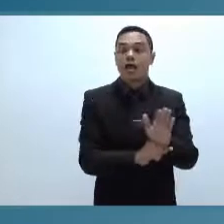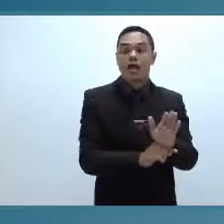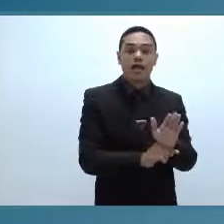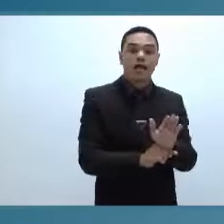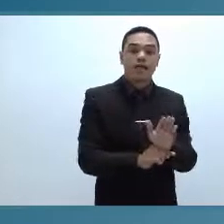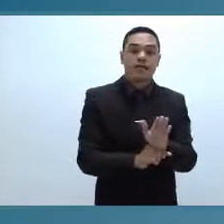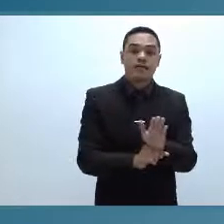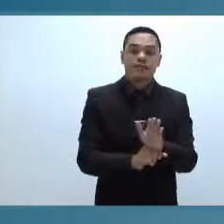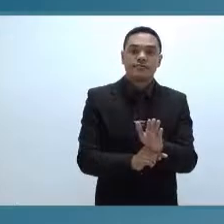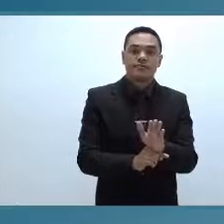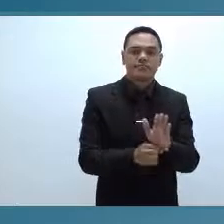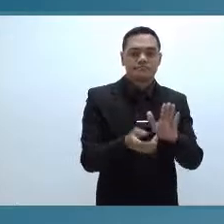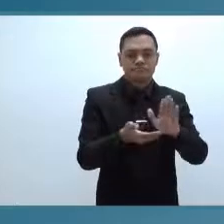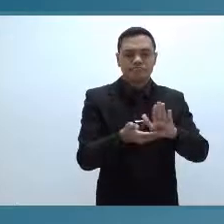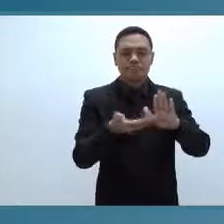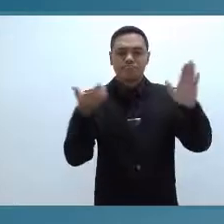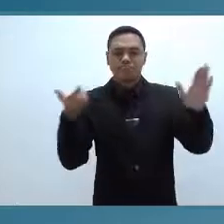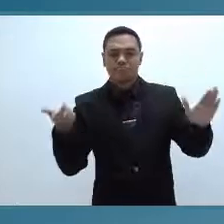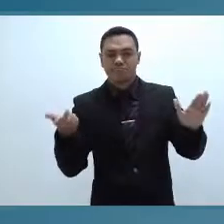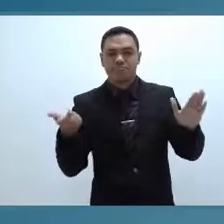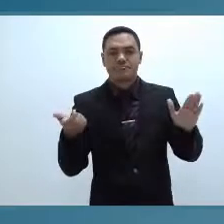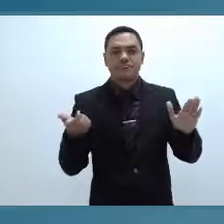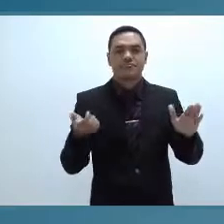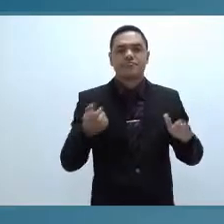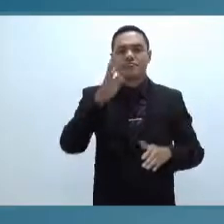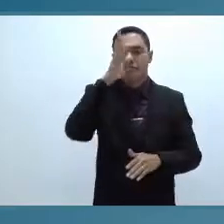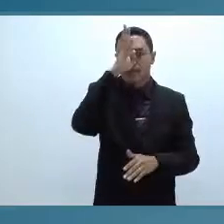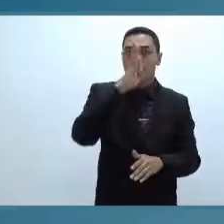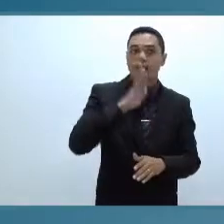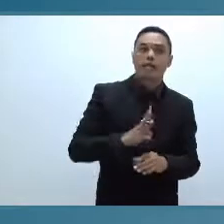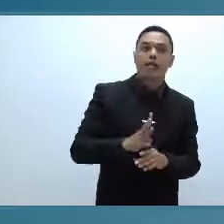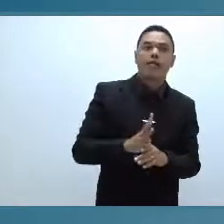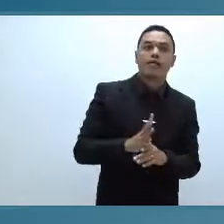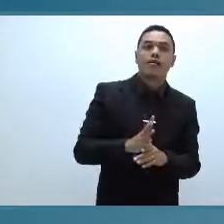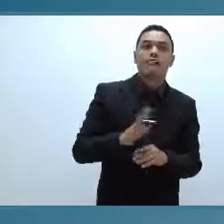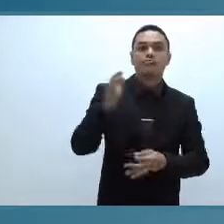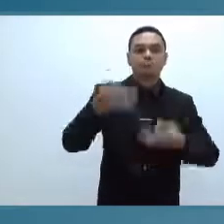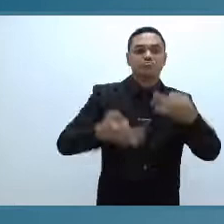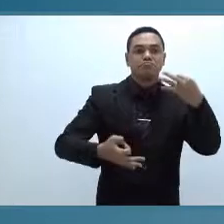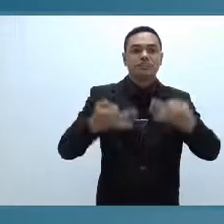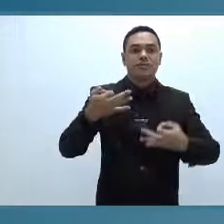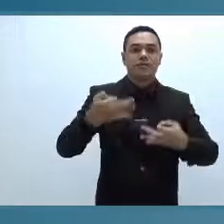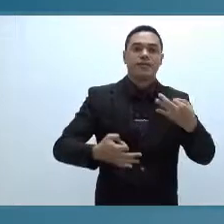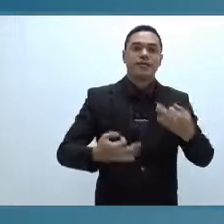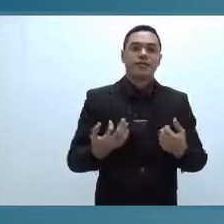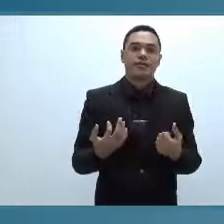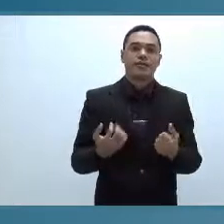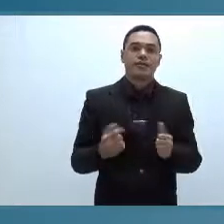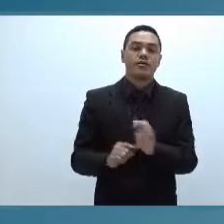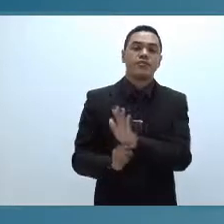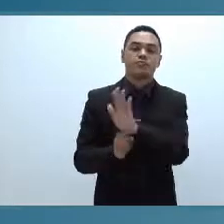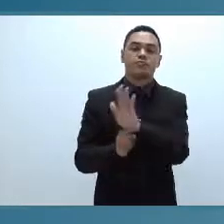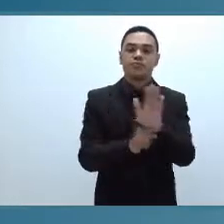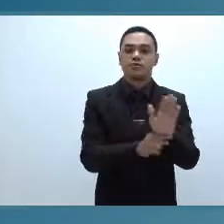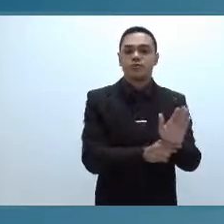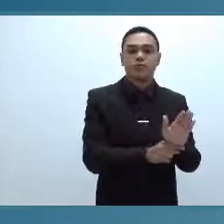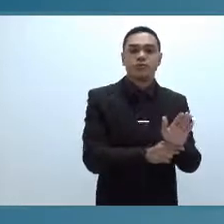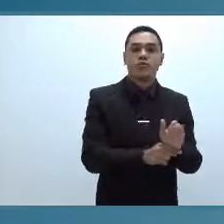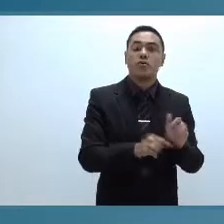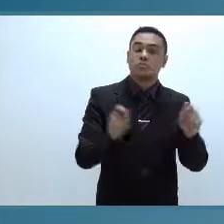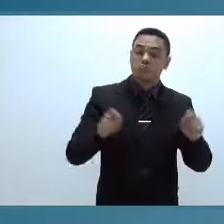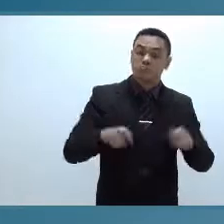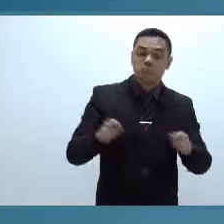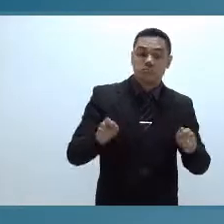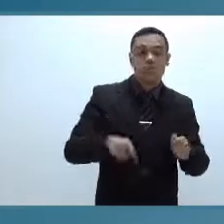isenções concedidas com base na gratuidade da justiça, em virtude da disponibilização de opção de parcelamento